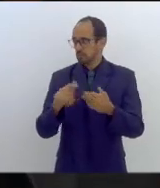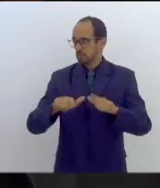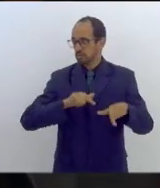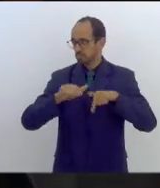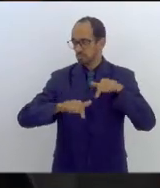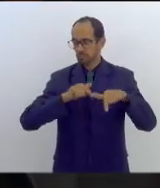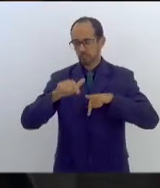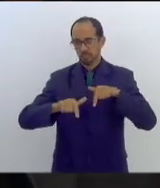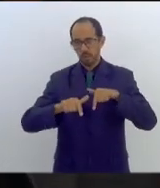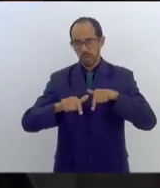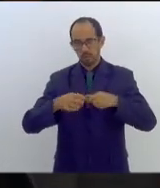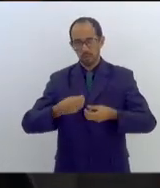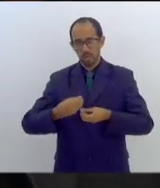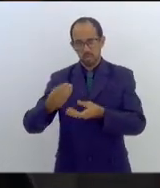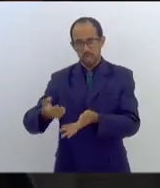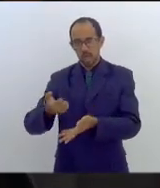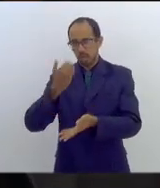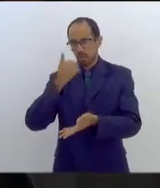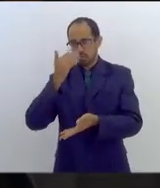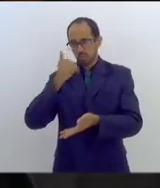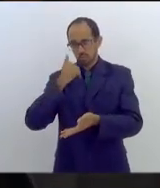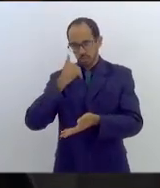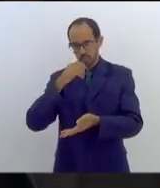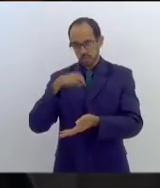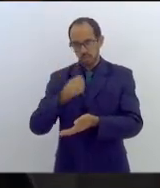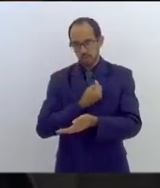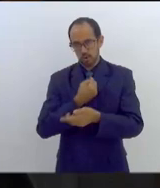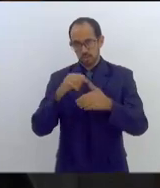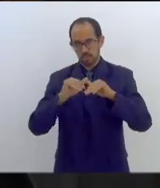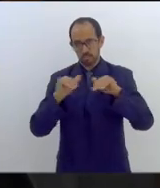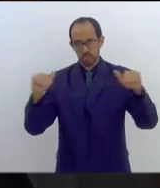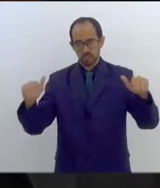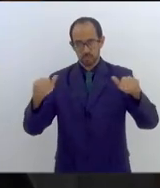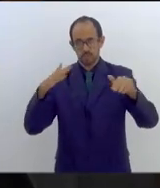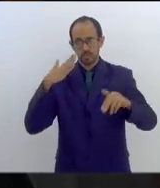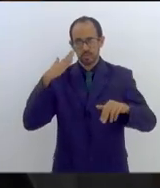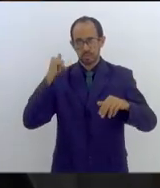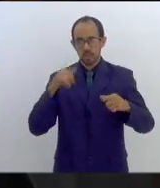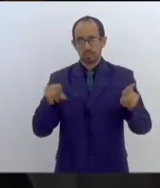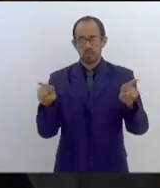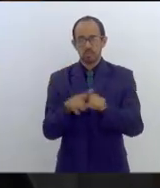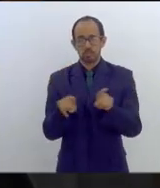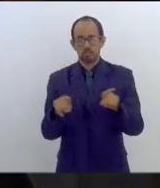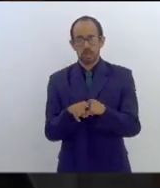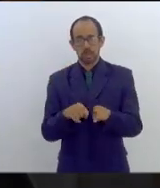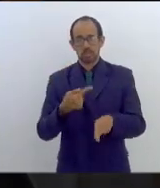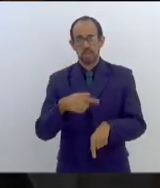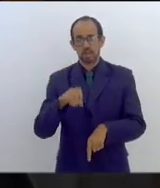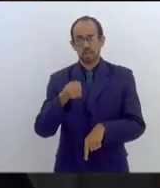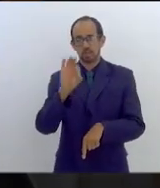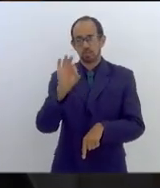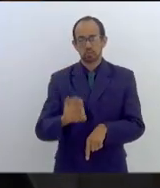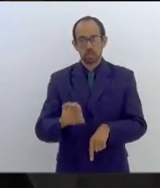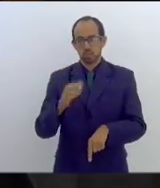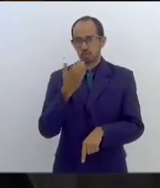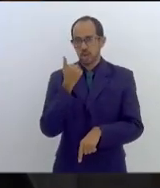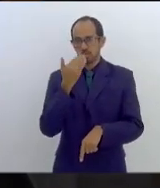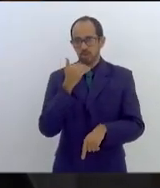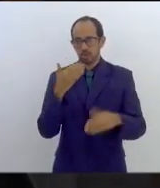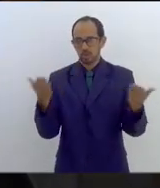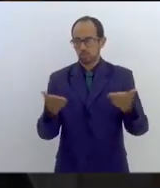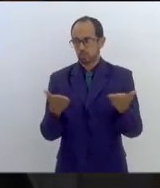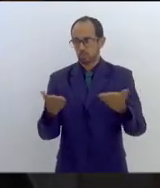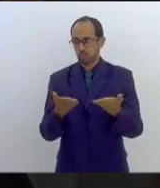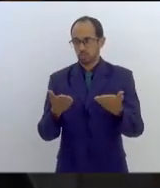para botar comida na nossa mesa. A gente sabe que mais de 70% do alimento que comemos no Brasil é